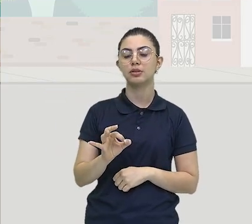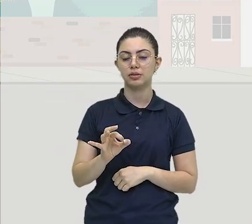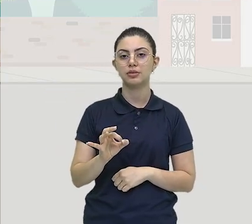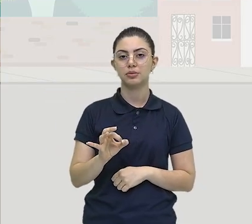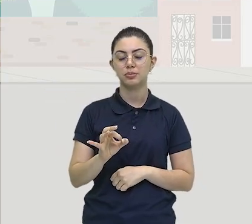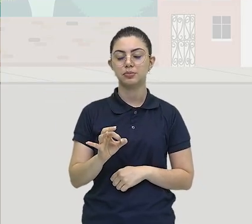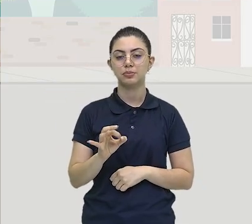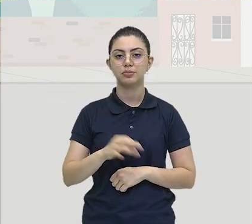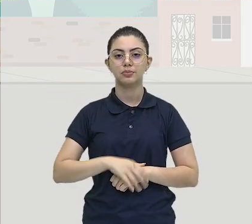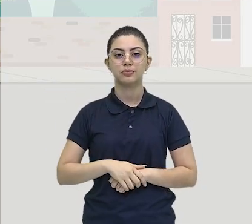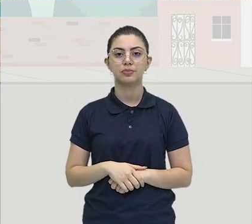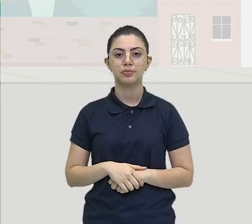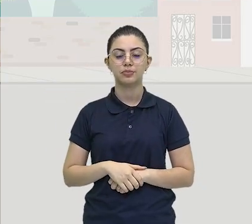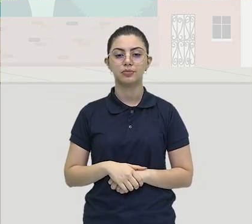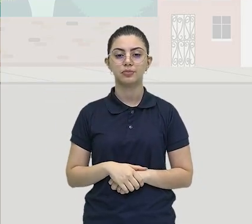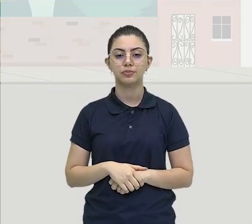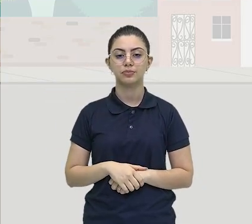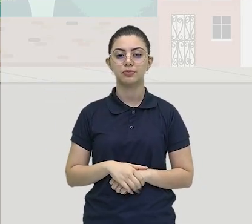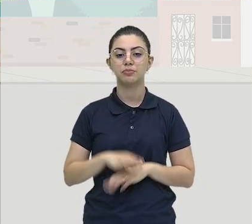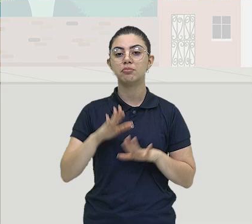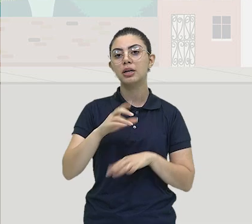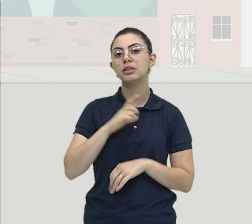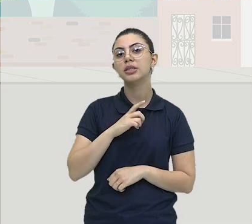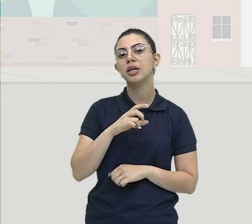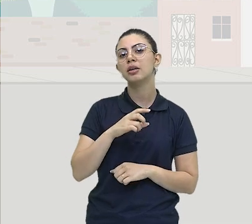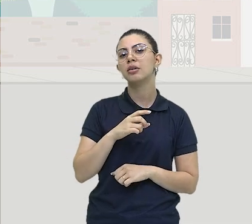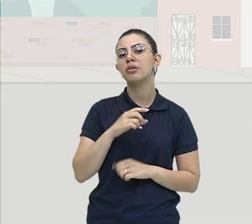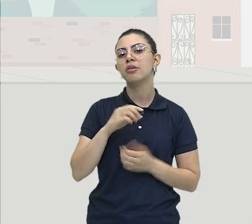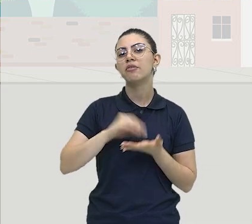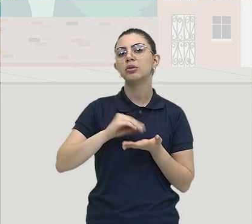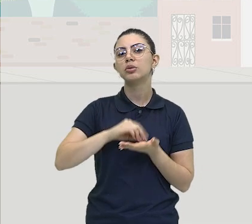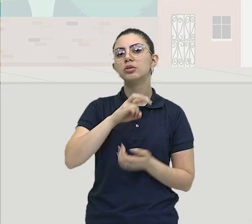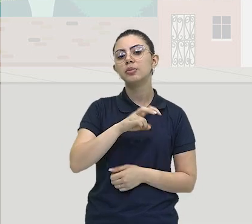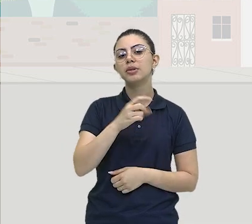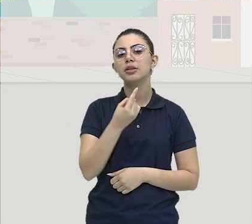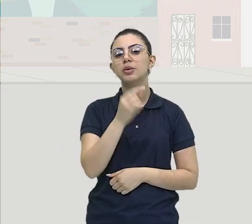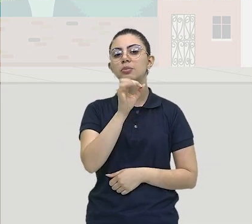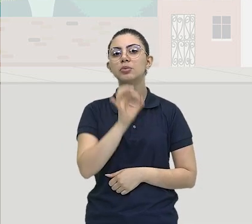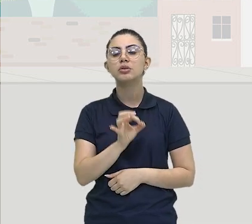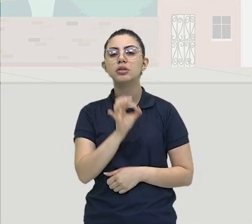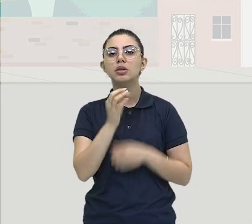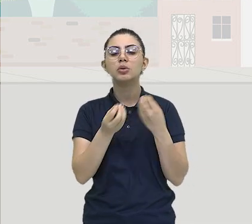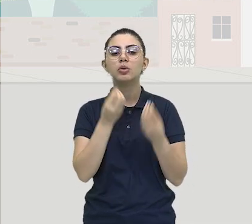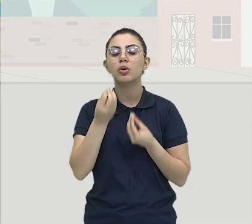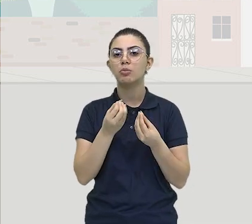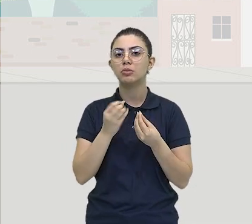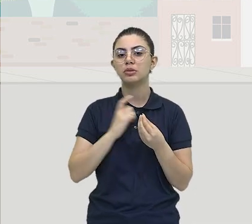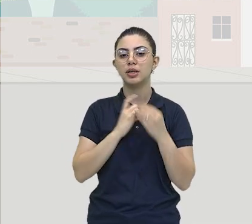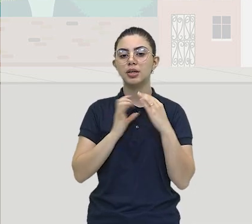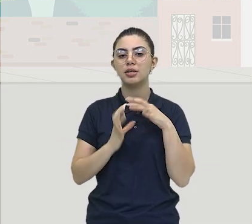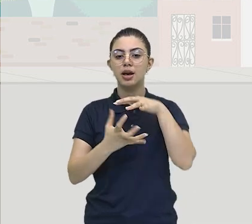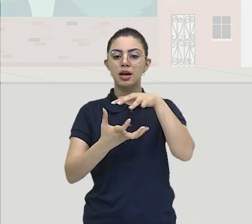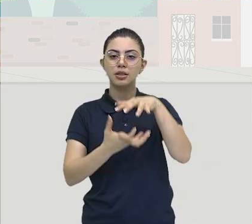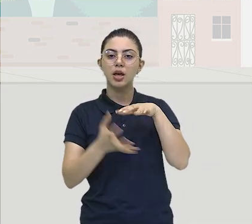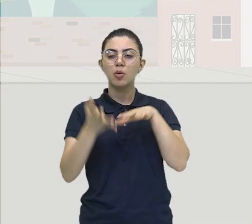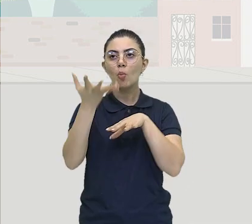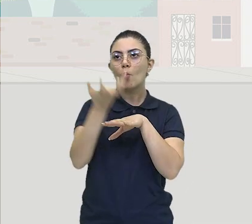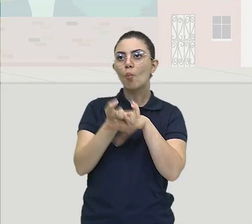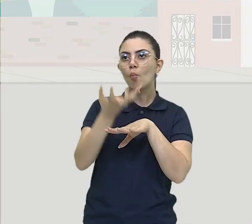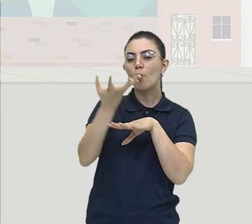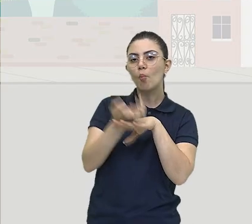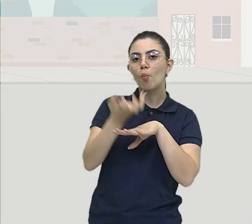dessa radiação solar. E os outros 51% que sobram, eles vão ser absorvidos diretamente